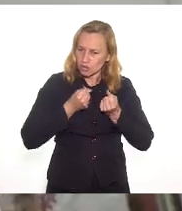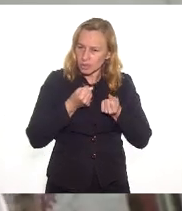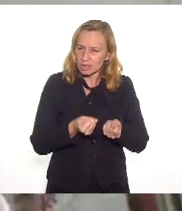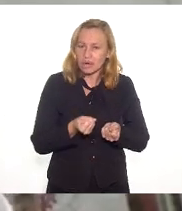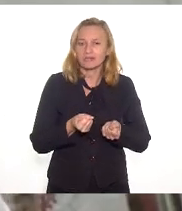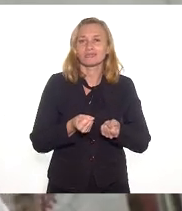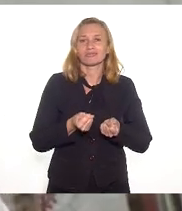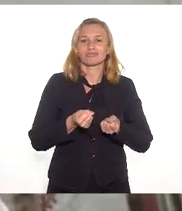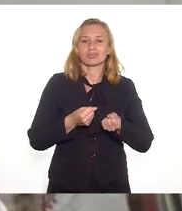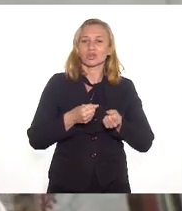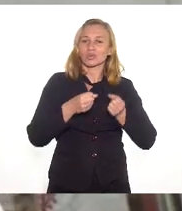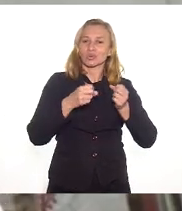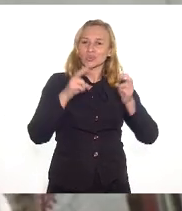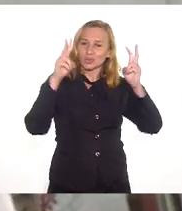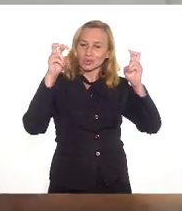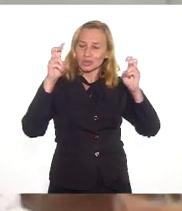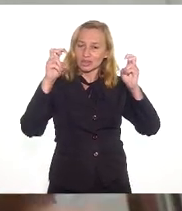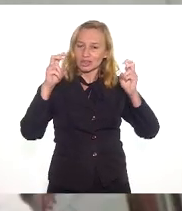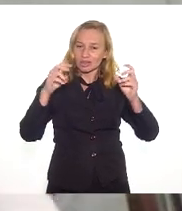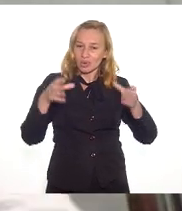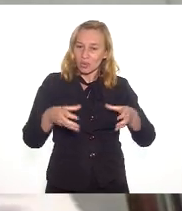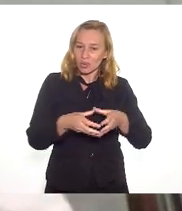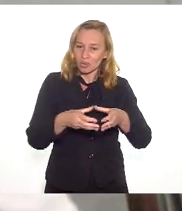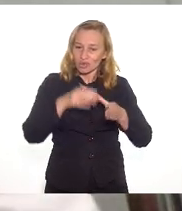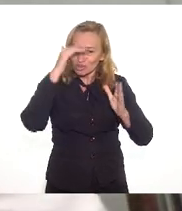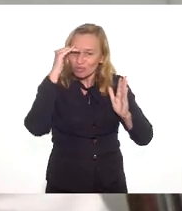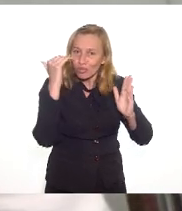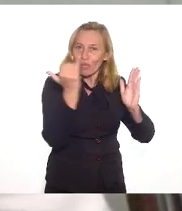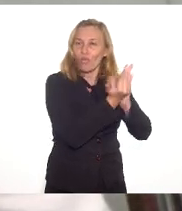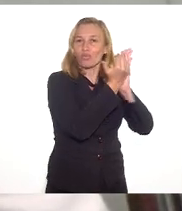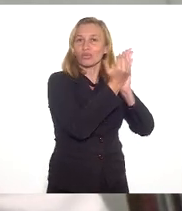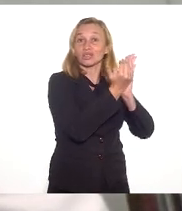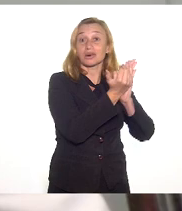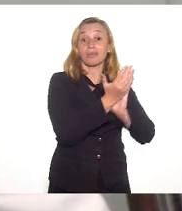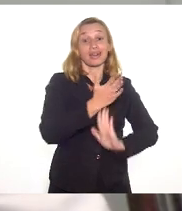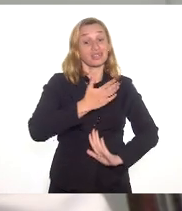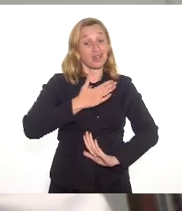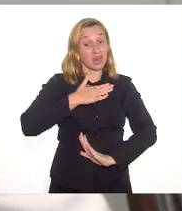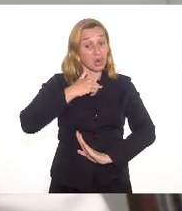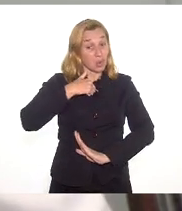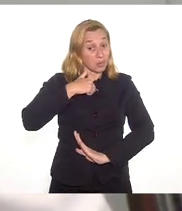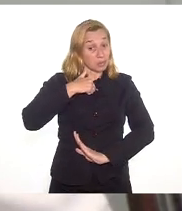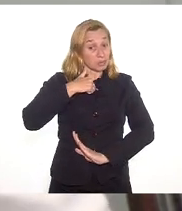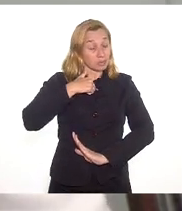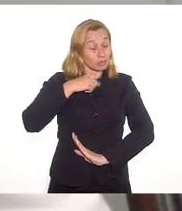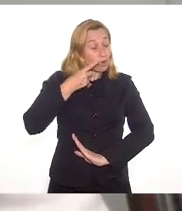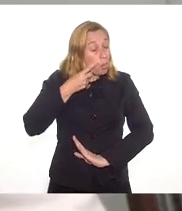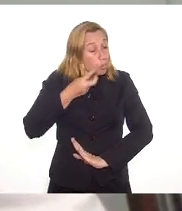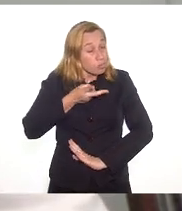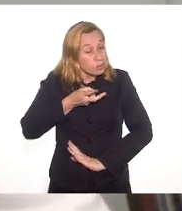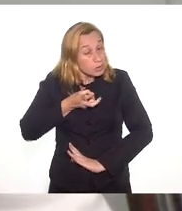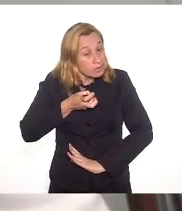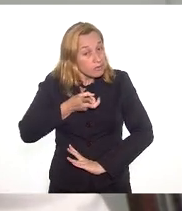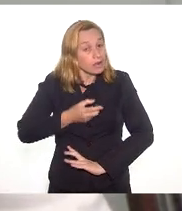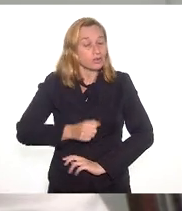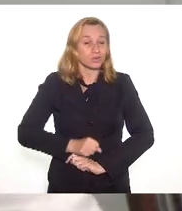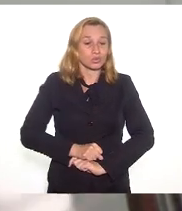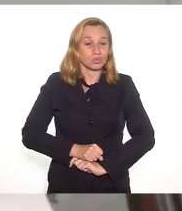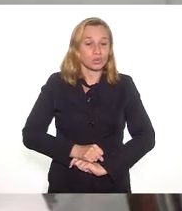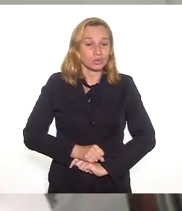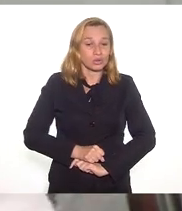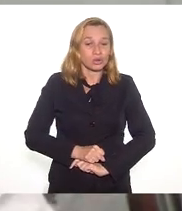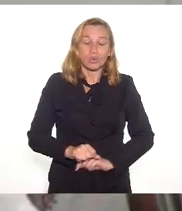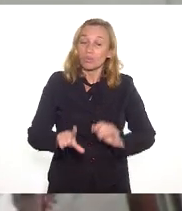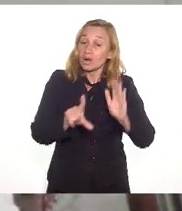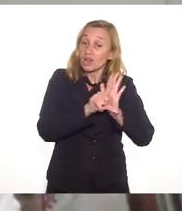tema com a comissão do Cumpra-se, mas eu tenho identificado isso, inclusive numa